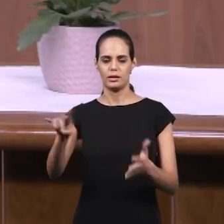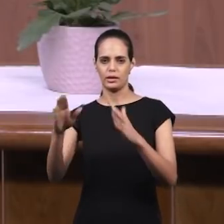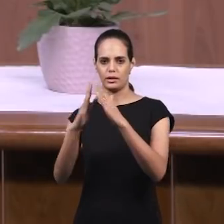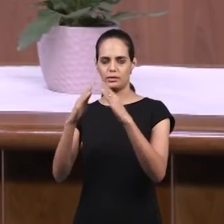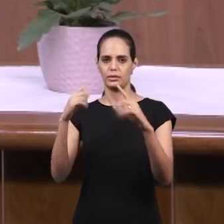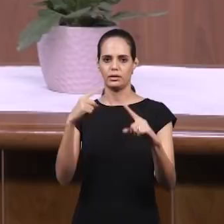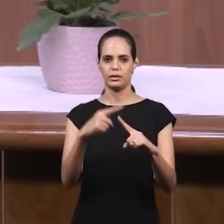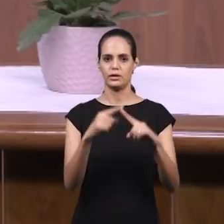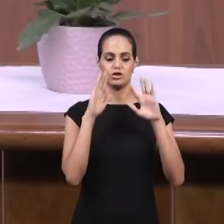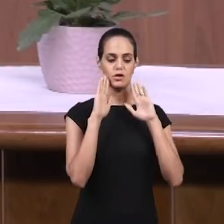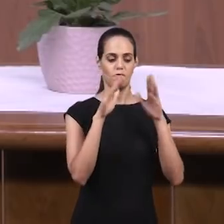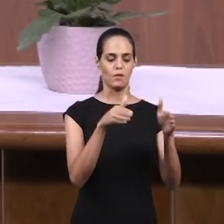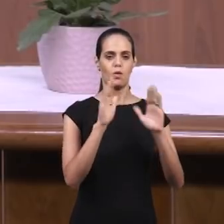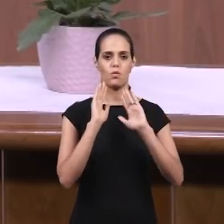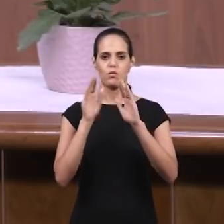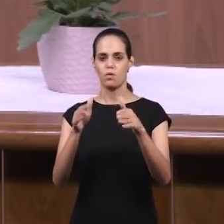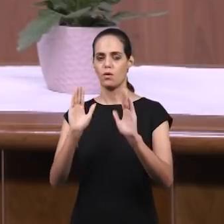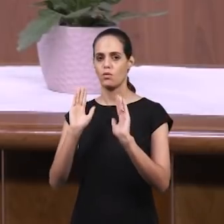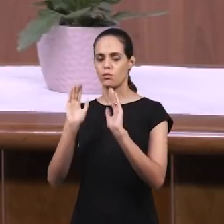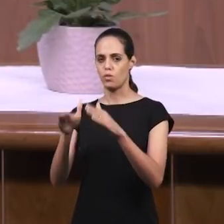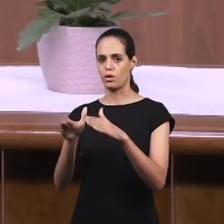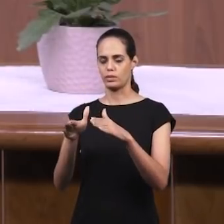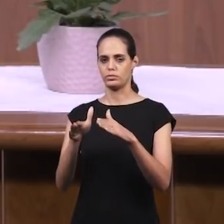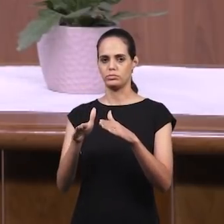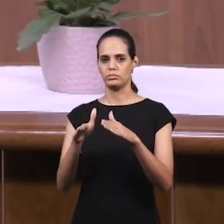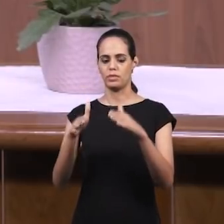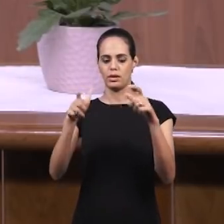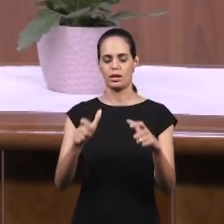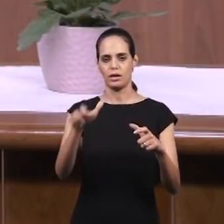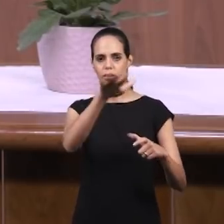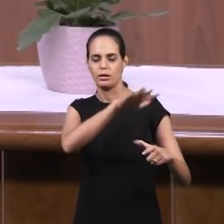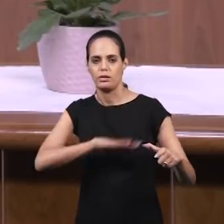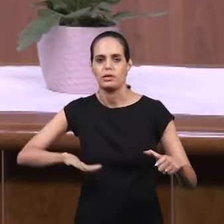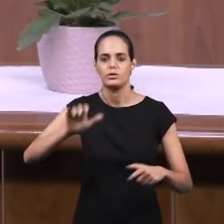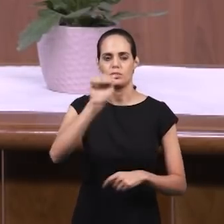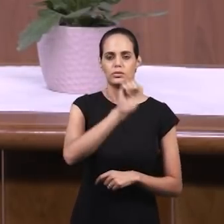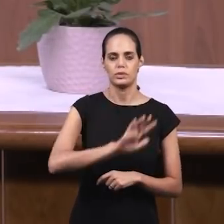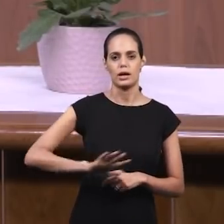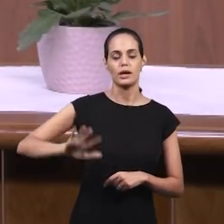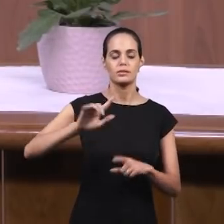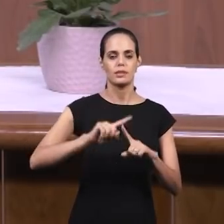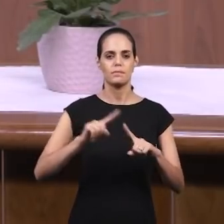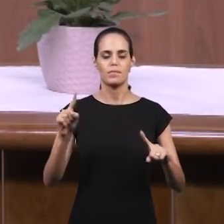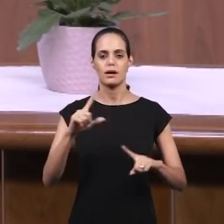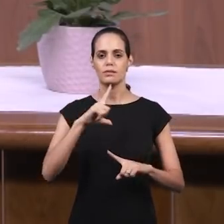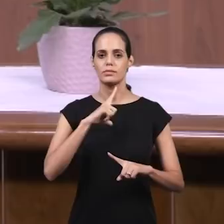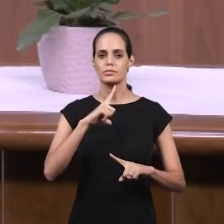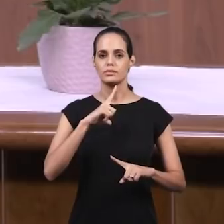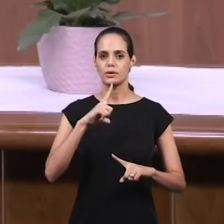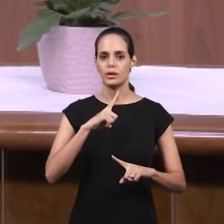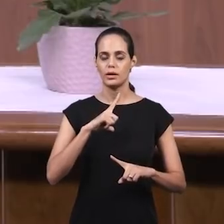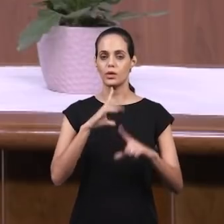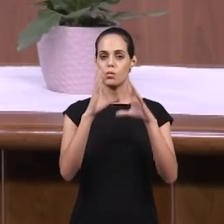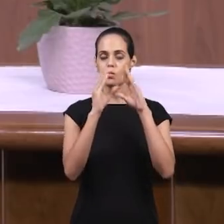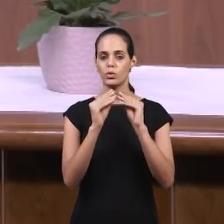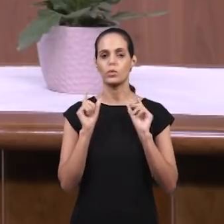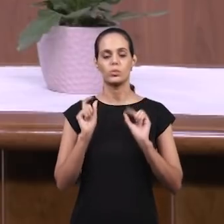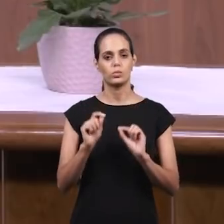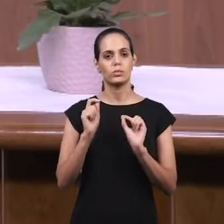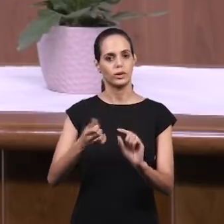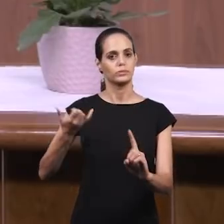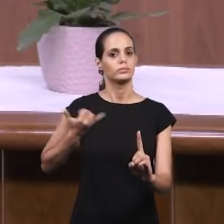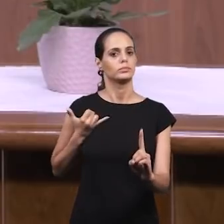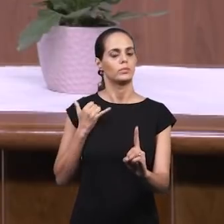carta destinada às igrejas daquela localidade. Mas ela tem, como tudo na palavra de Deus, ela tem um